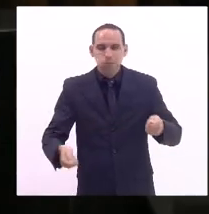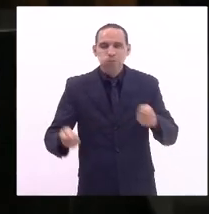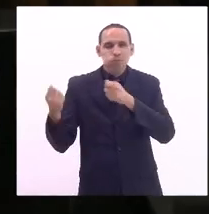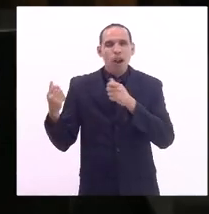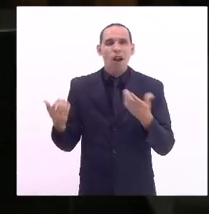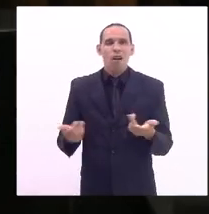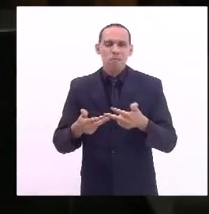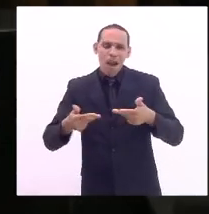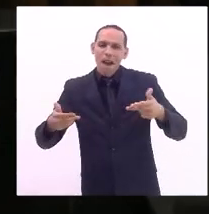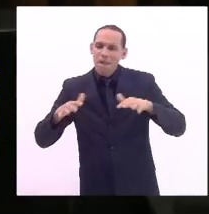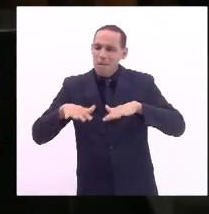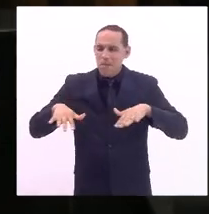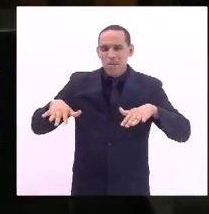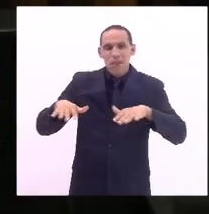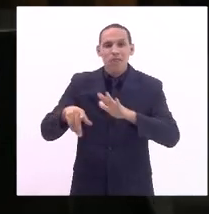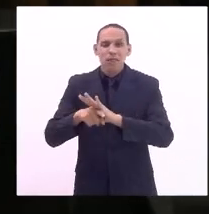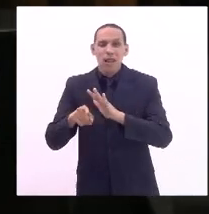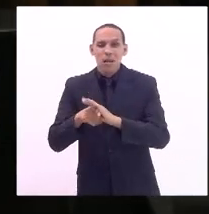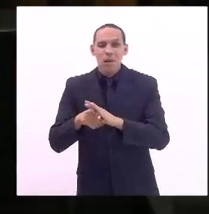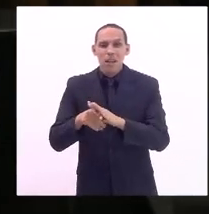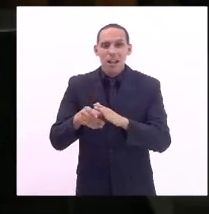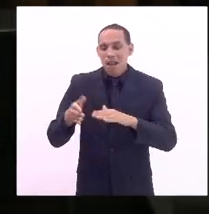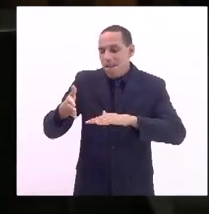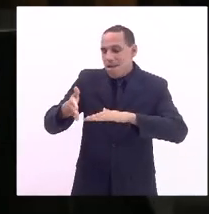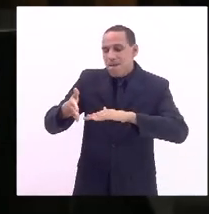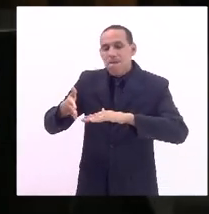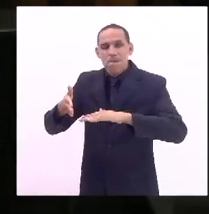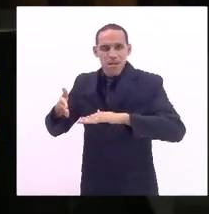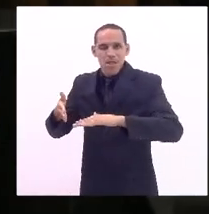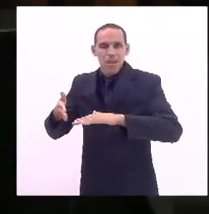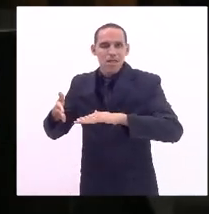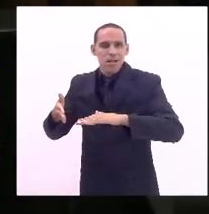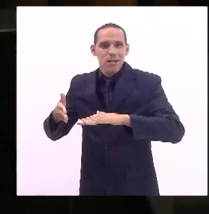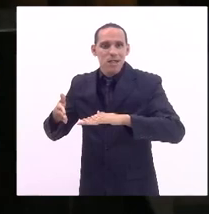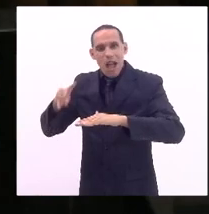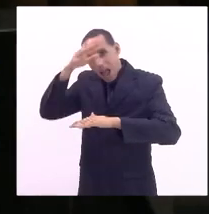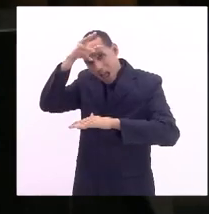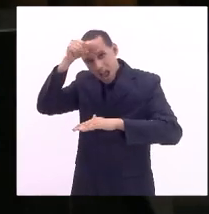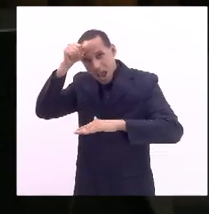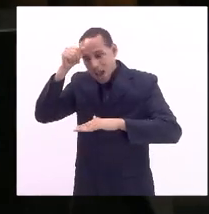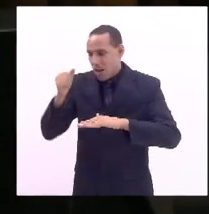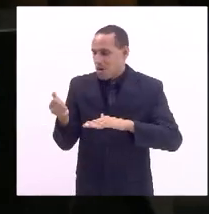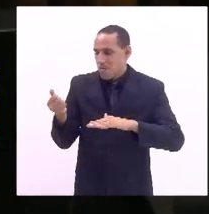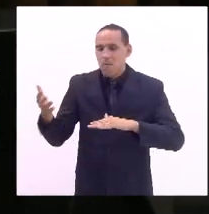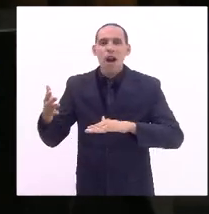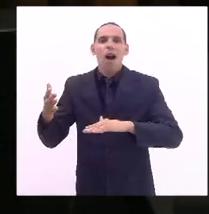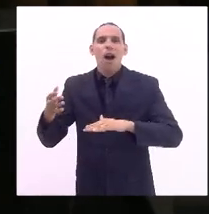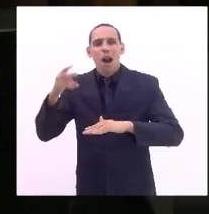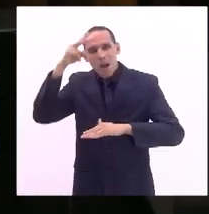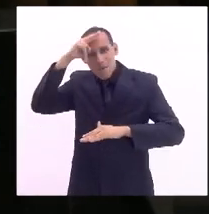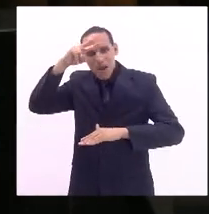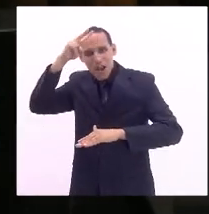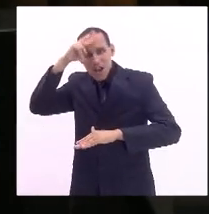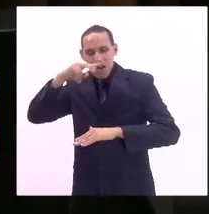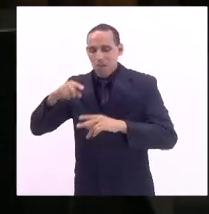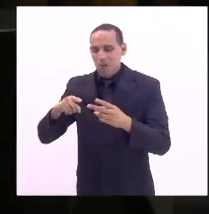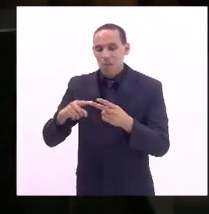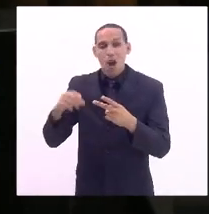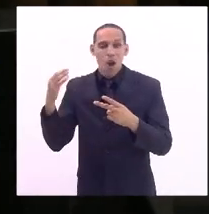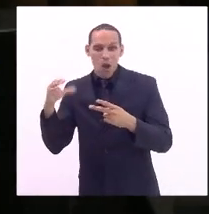nas divisas da Amazônia, com o Peru e a Colômbia, também com os narcos